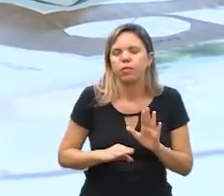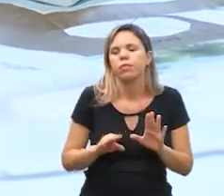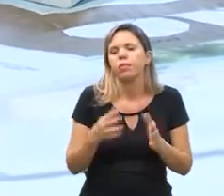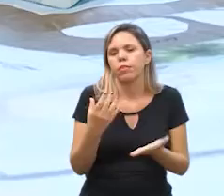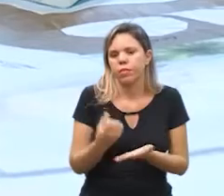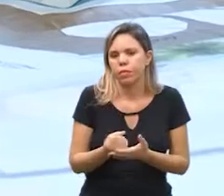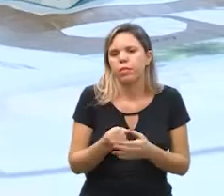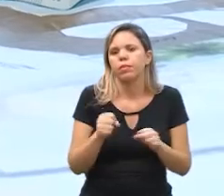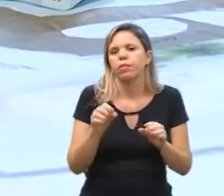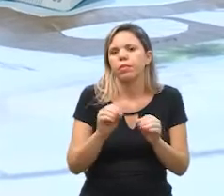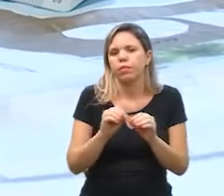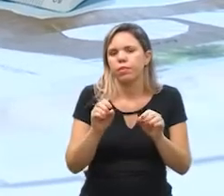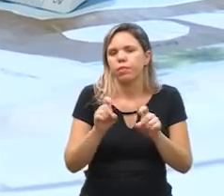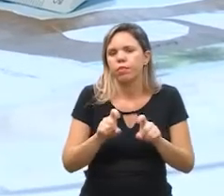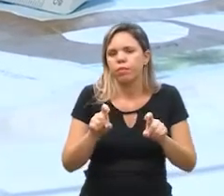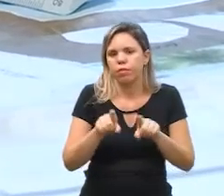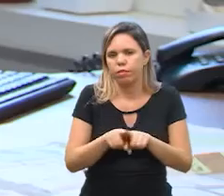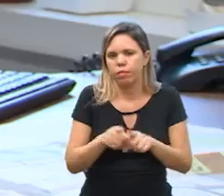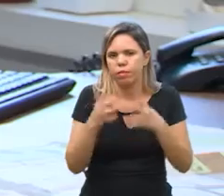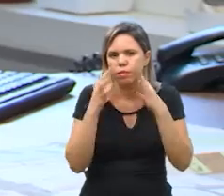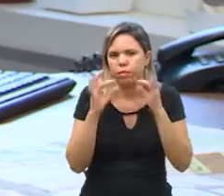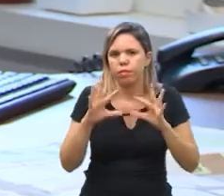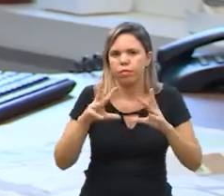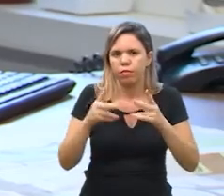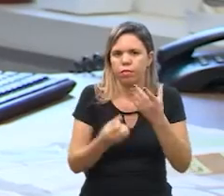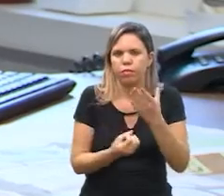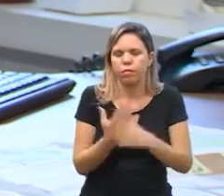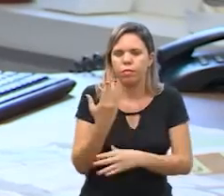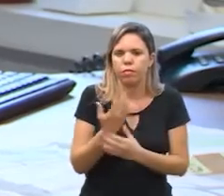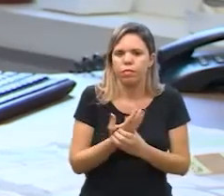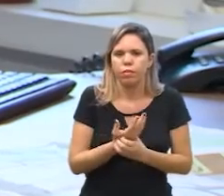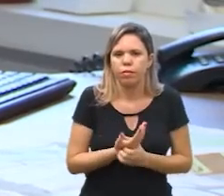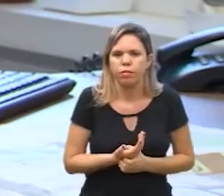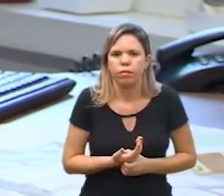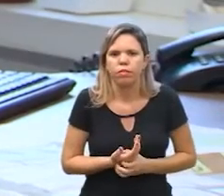softwares, e ter também um olhar atento para tudo que cerca